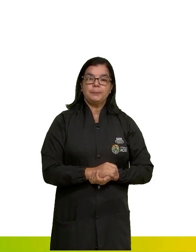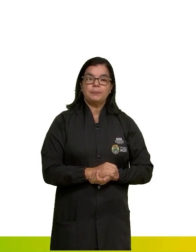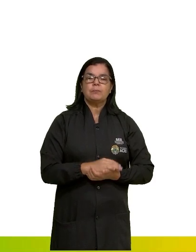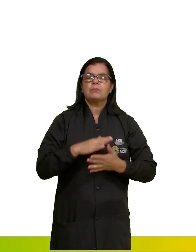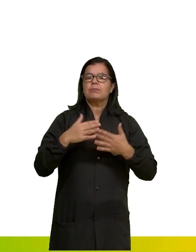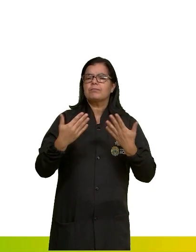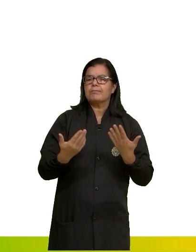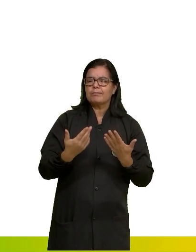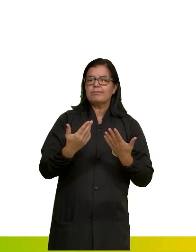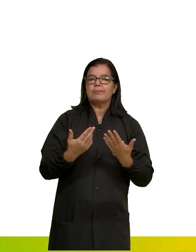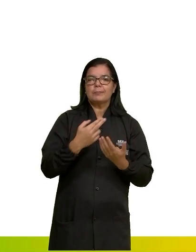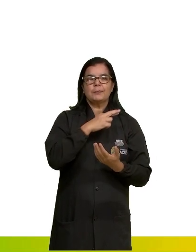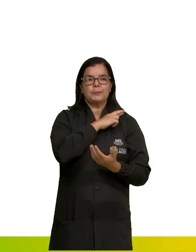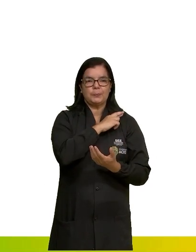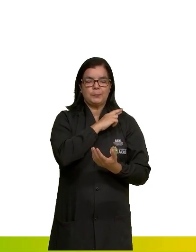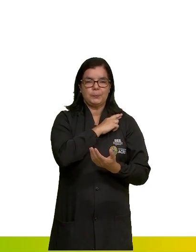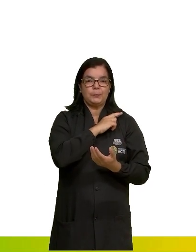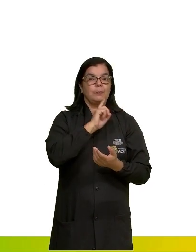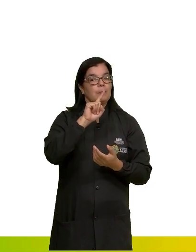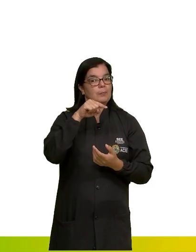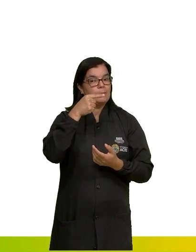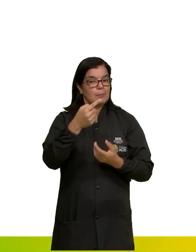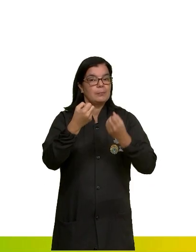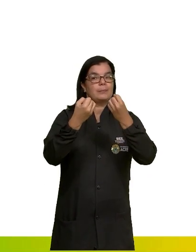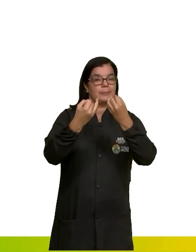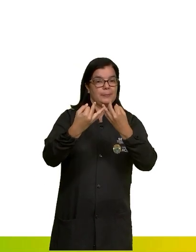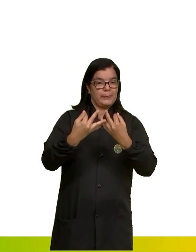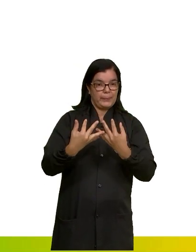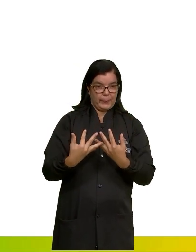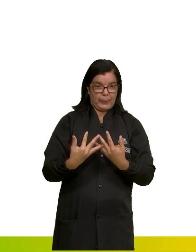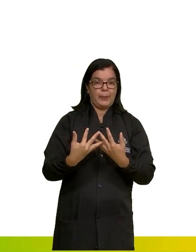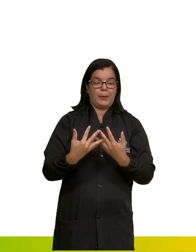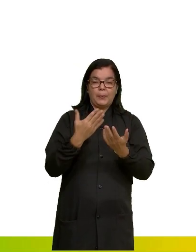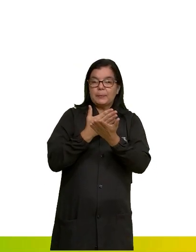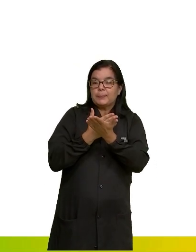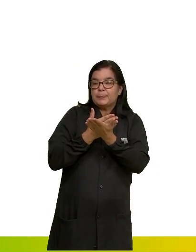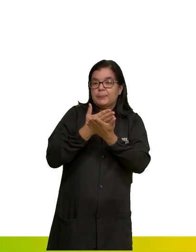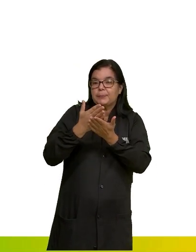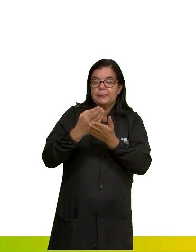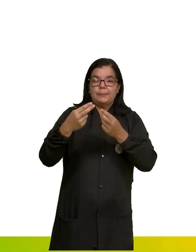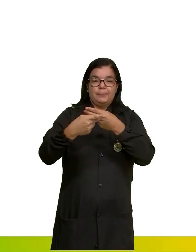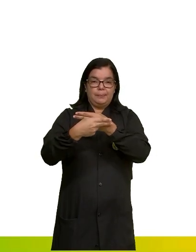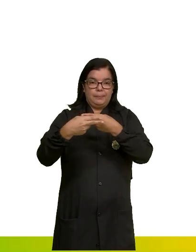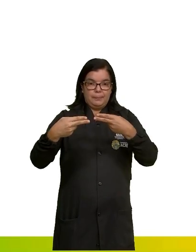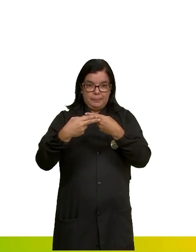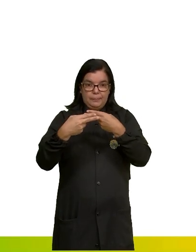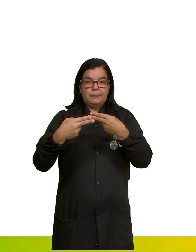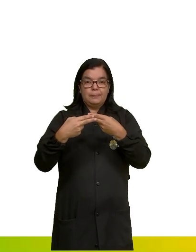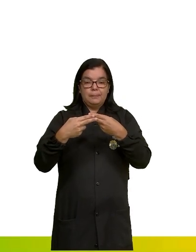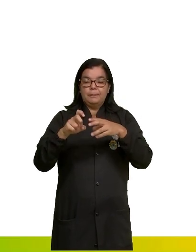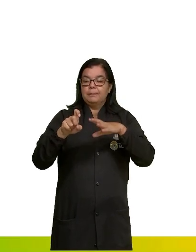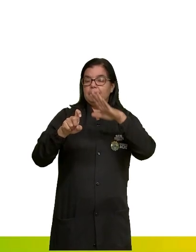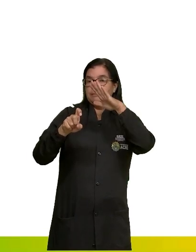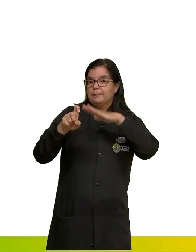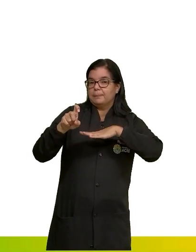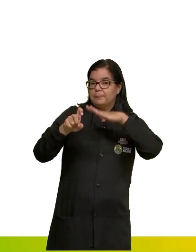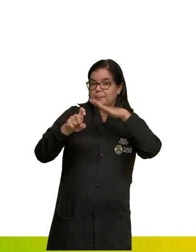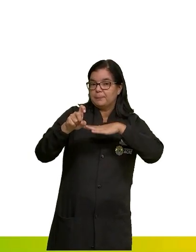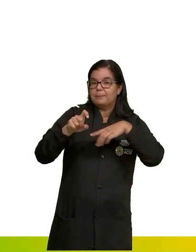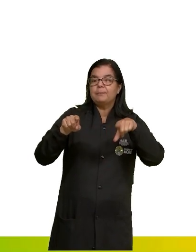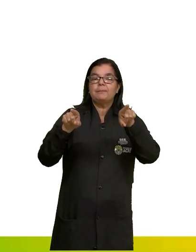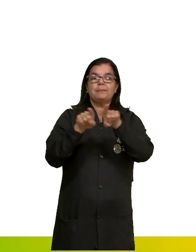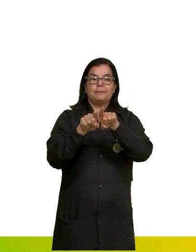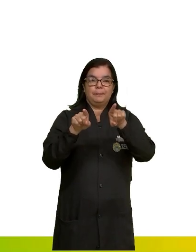Qual é a função? Bom, além de explicar o princípio das coisas, os mitos